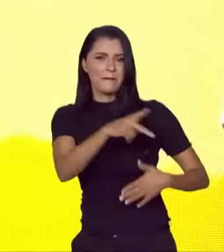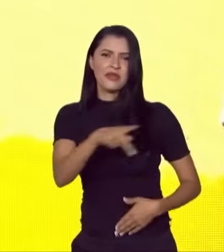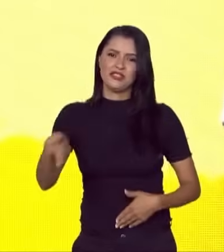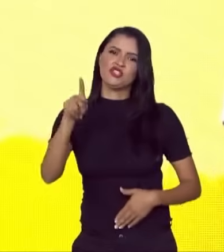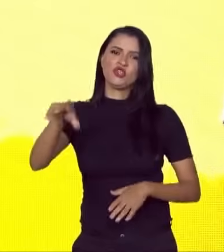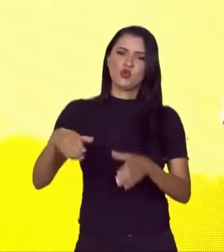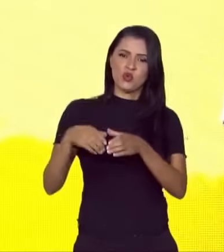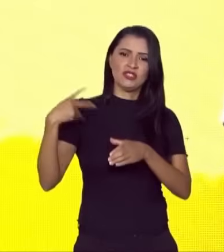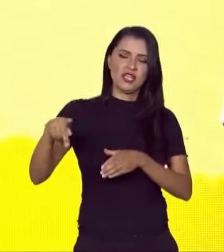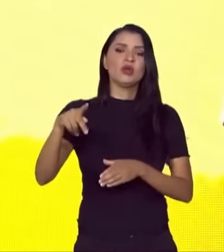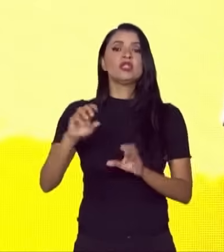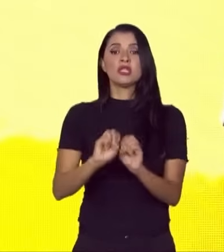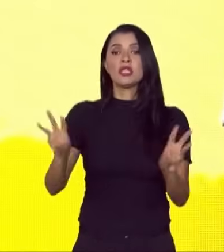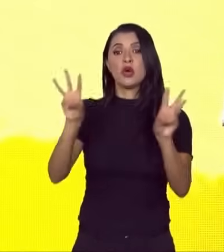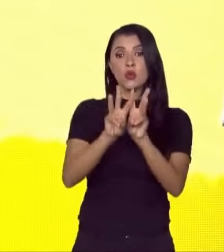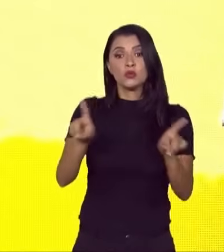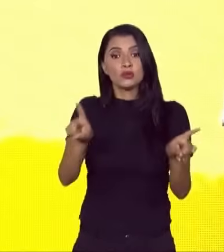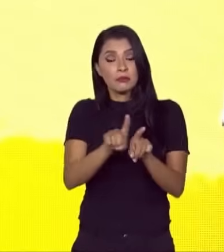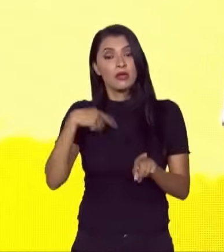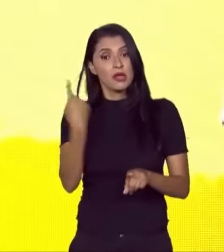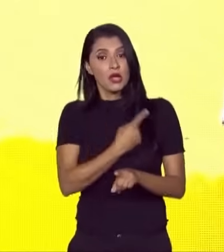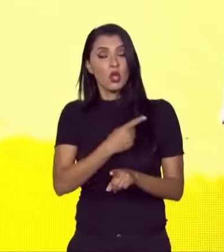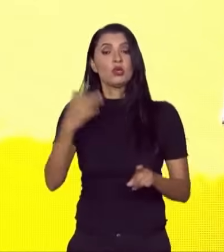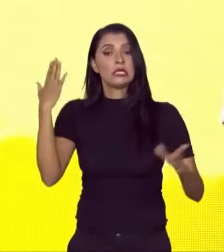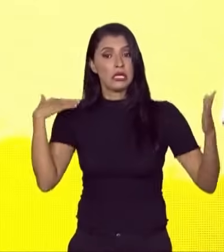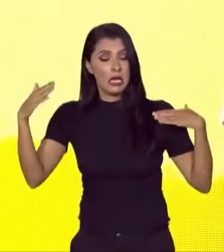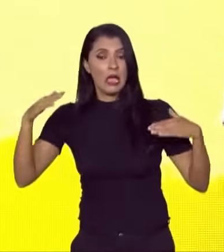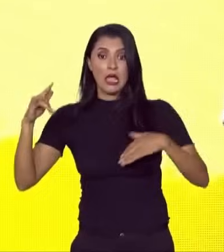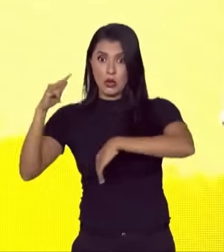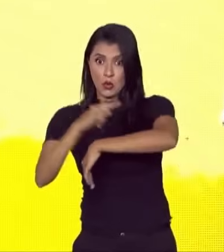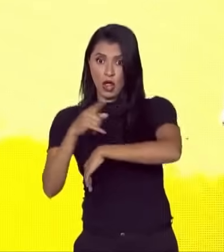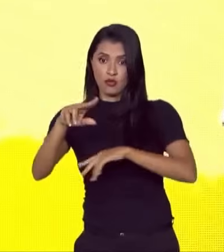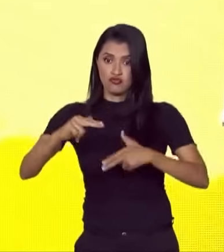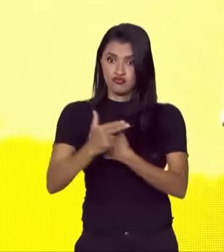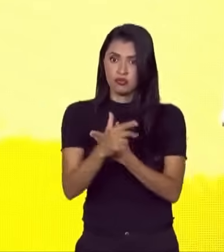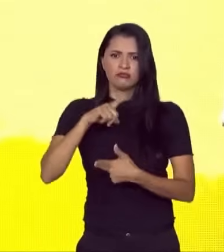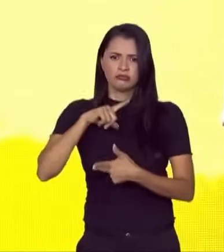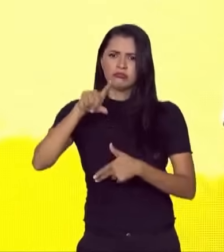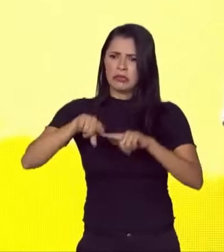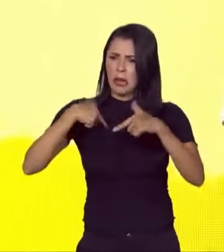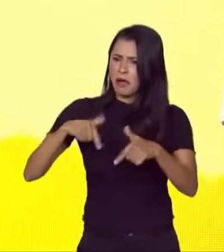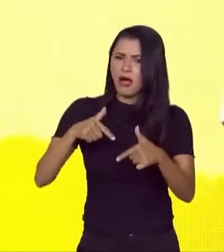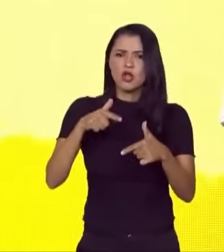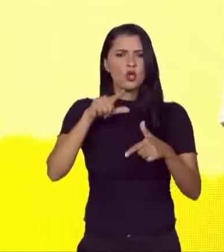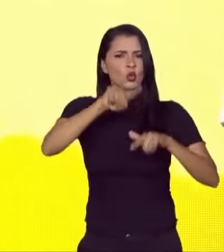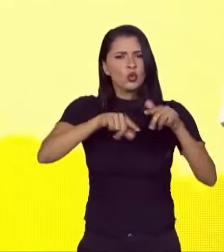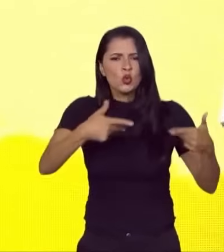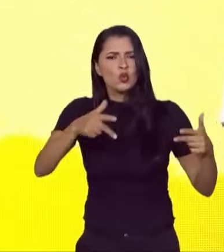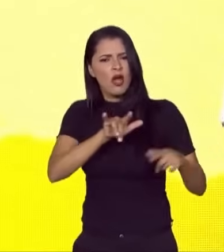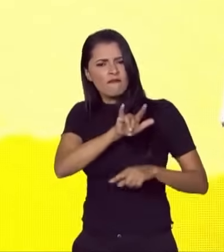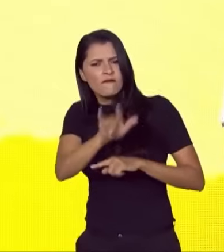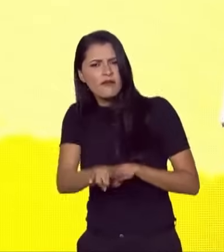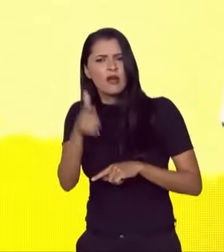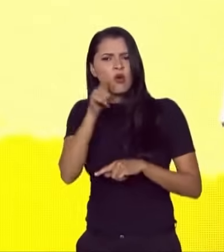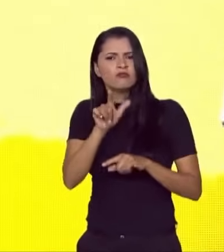e a nossa aeronáutica, que teve um trabalho excepcional de colocar todo o material que tinha de avião para buscar